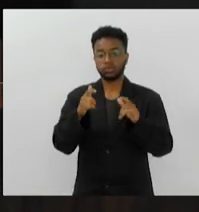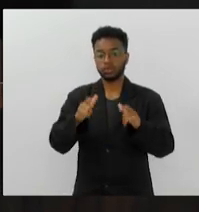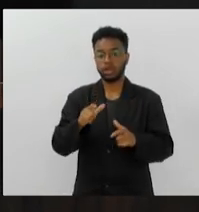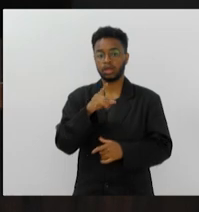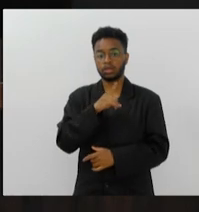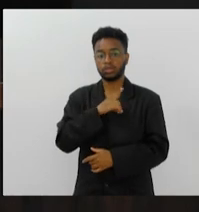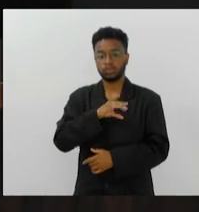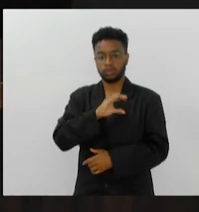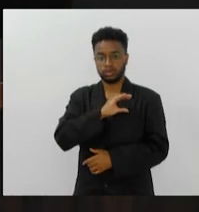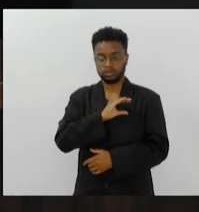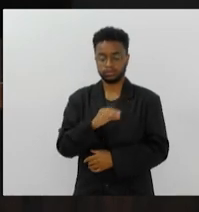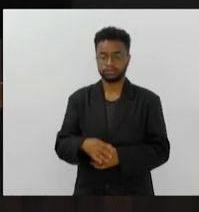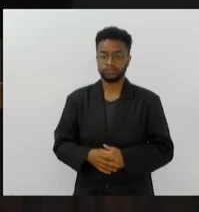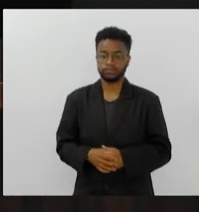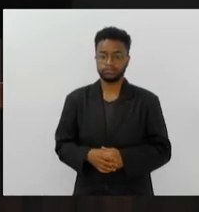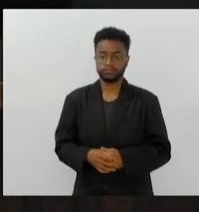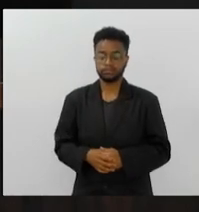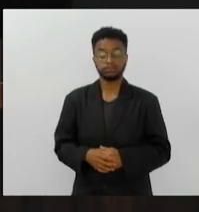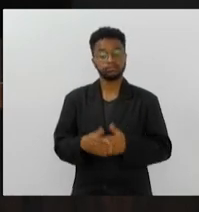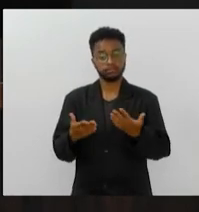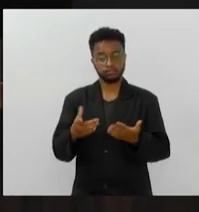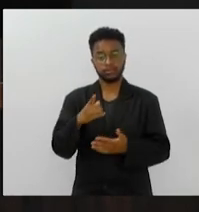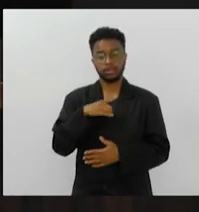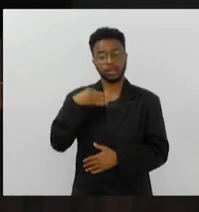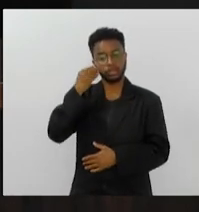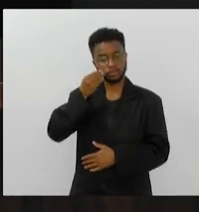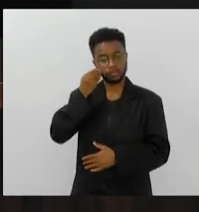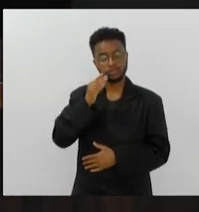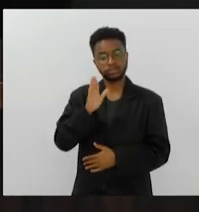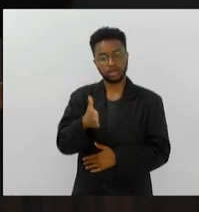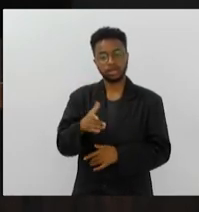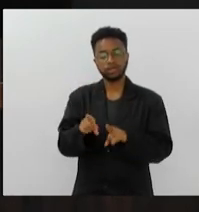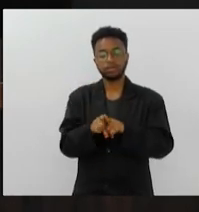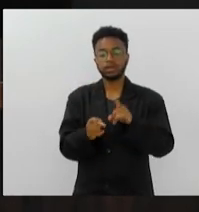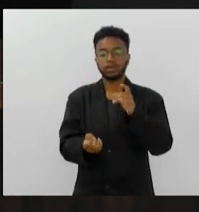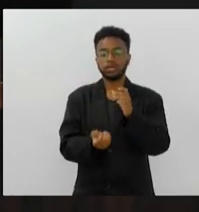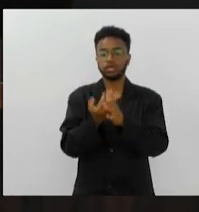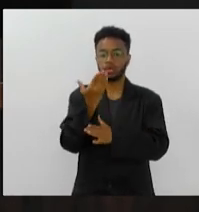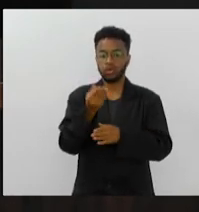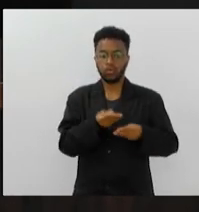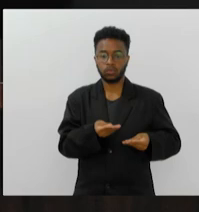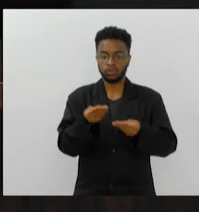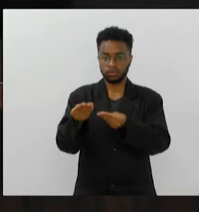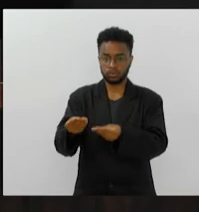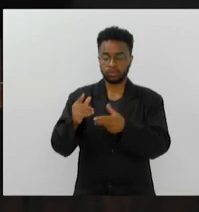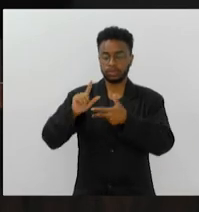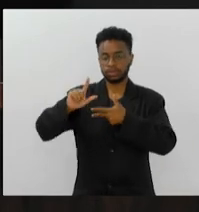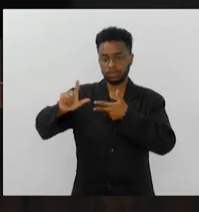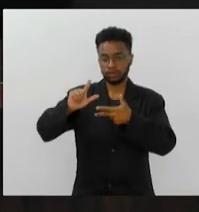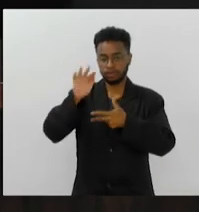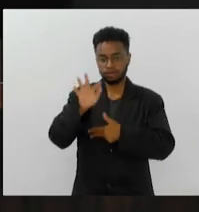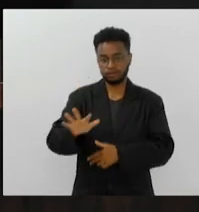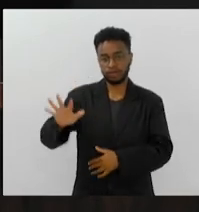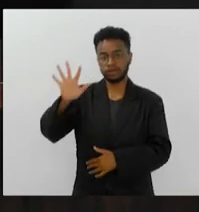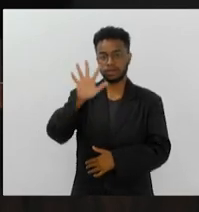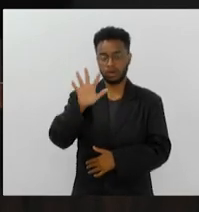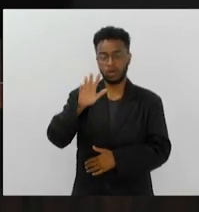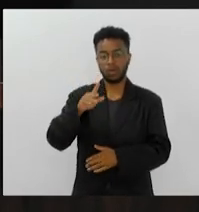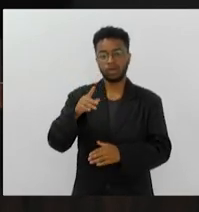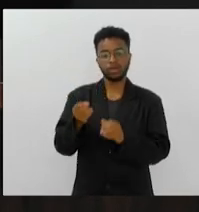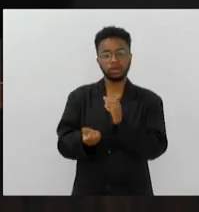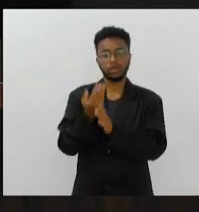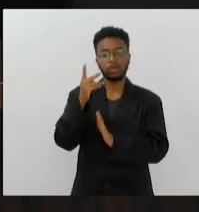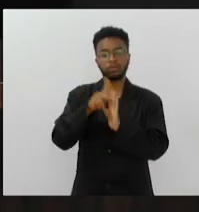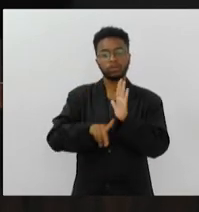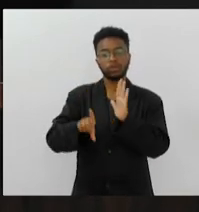Caxias. Com base nessa experiência, elaborou e encaminhou ao Poder Legislativo Federal o projeto de